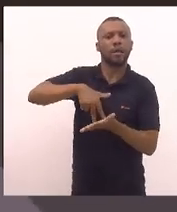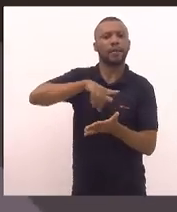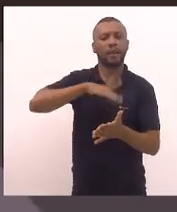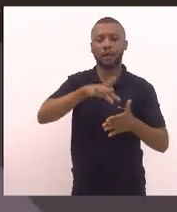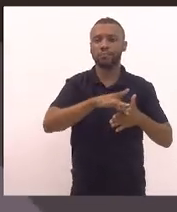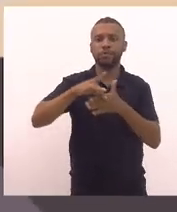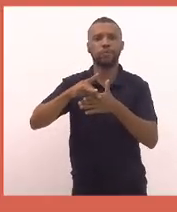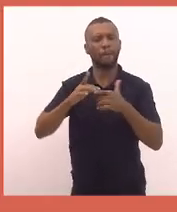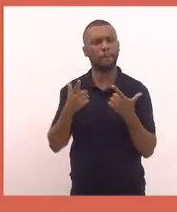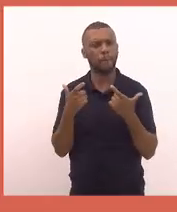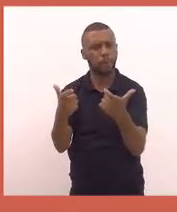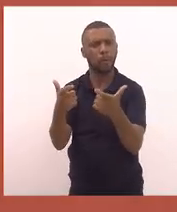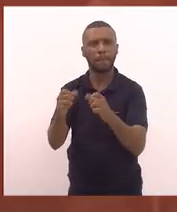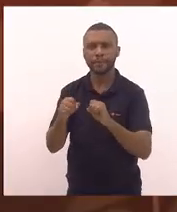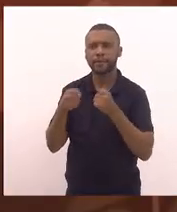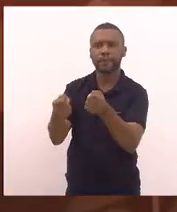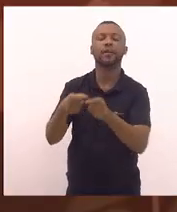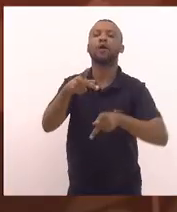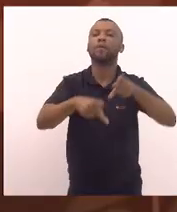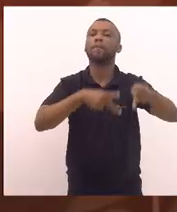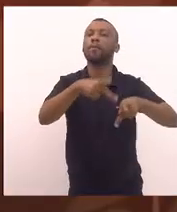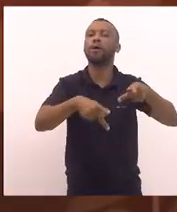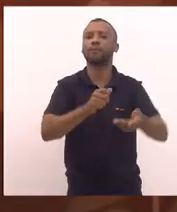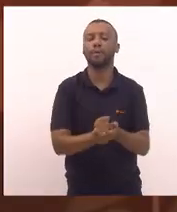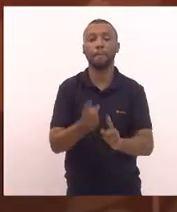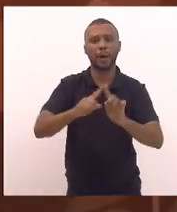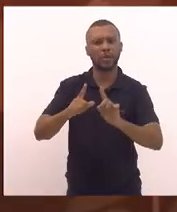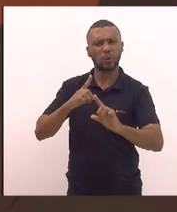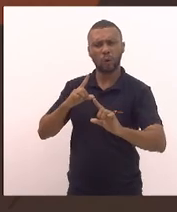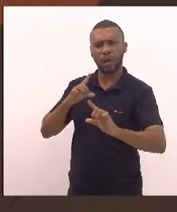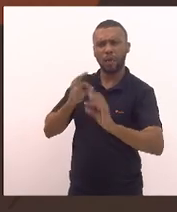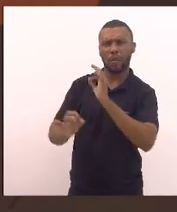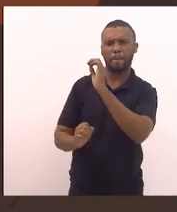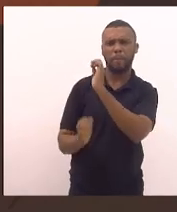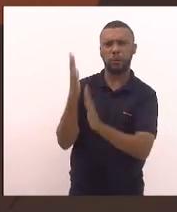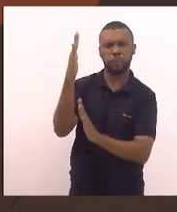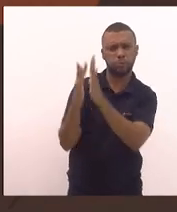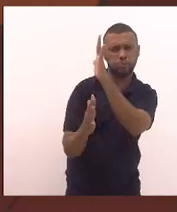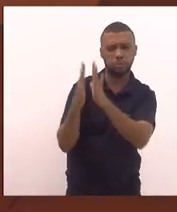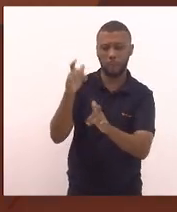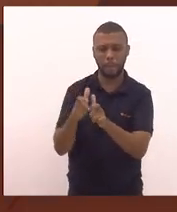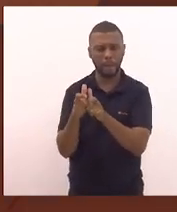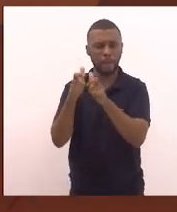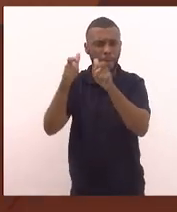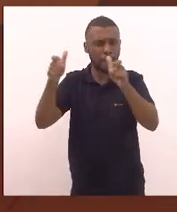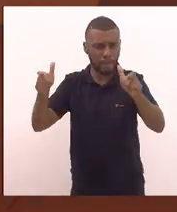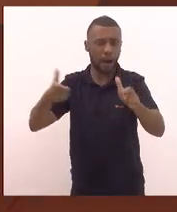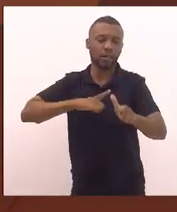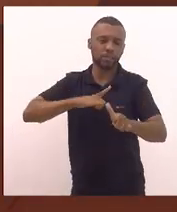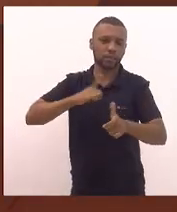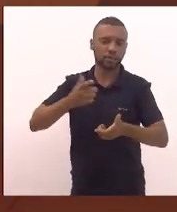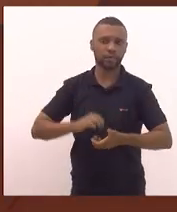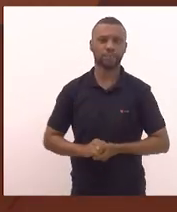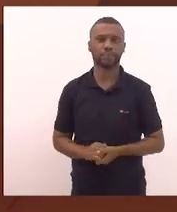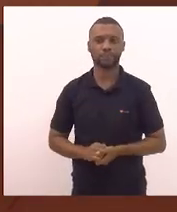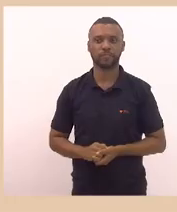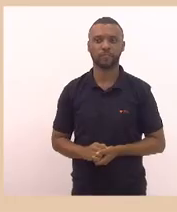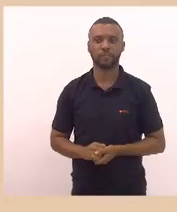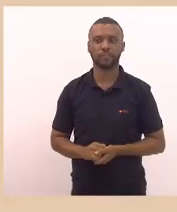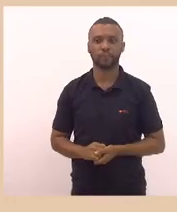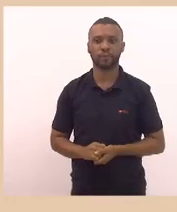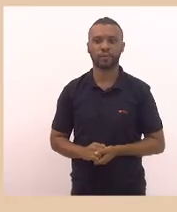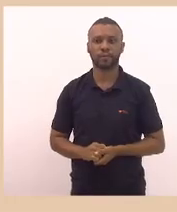e guerreou para defender o seu povo. Mas os ataques que cercavam o quilombo foram aumentando. A